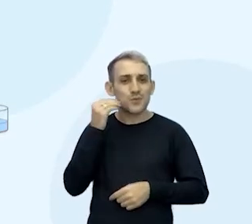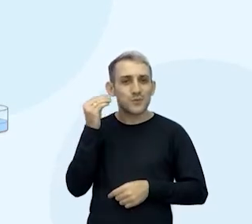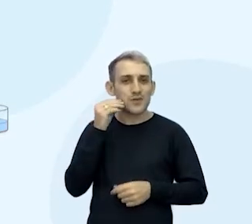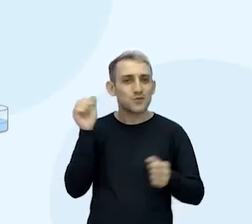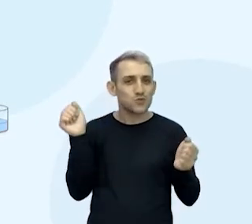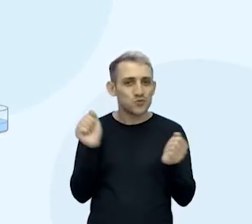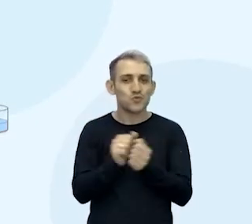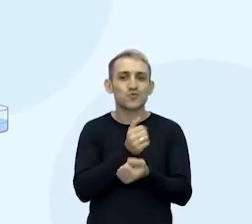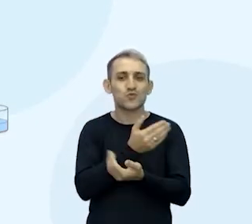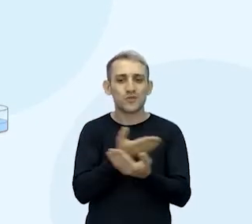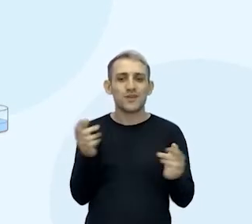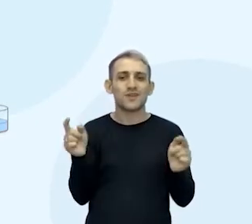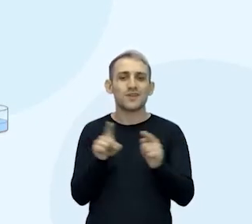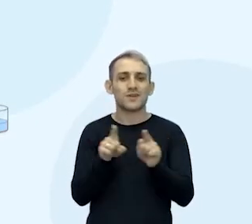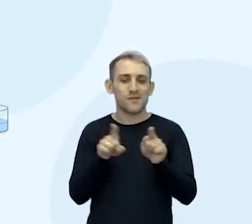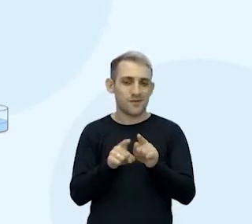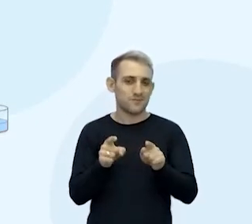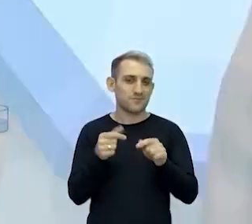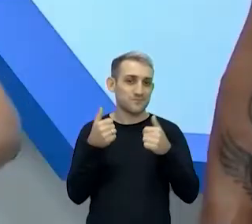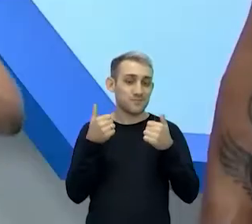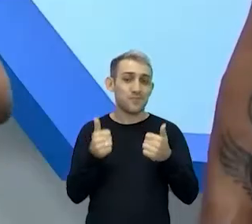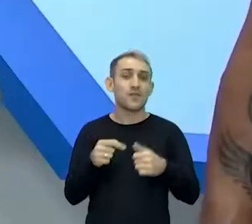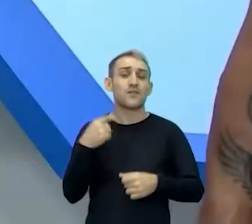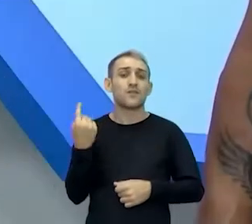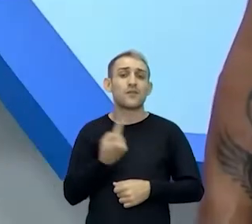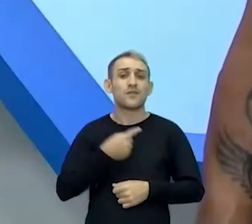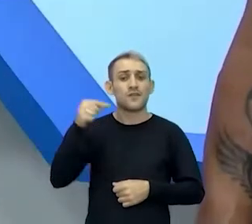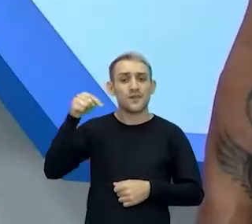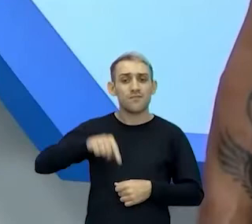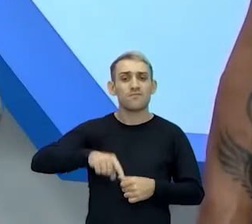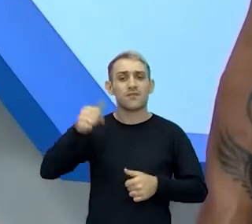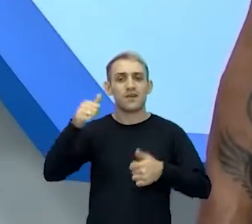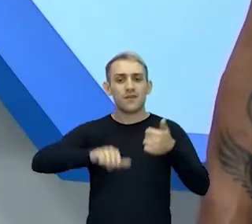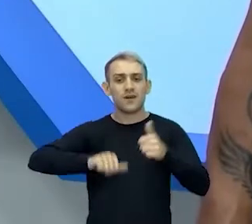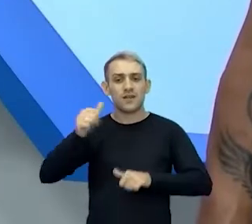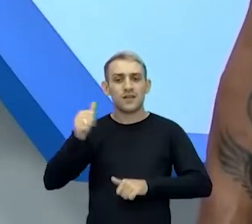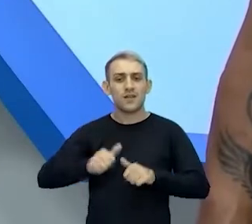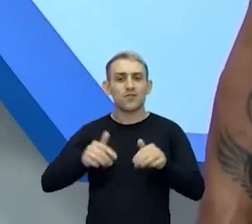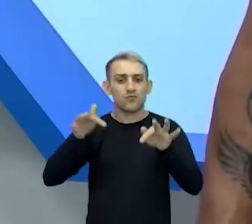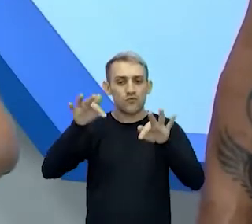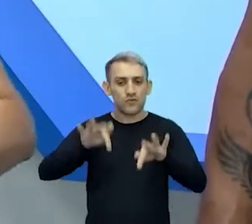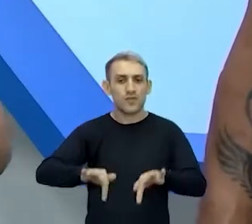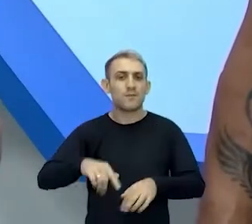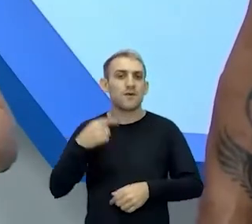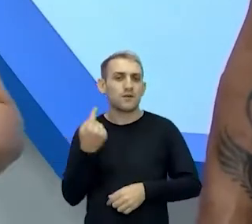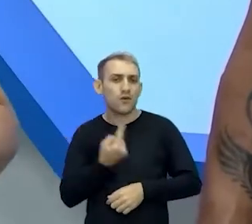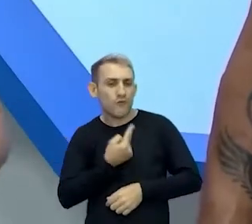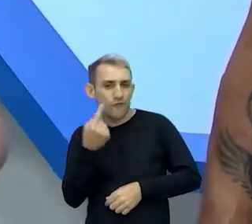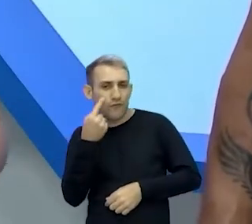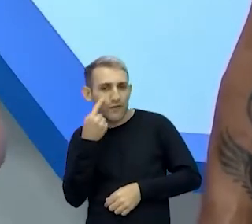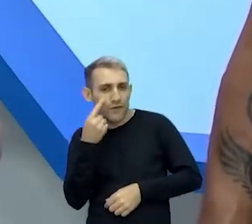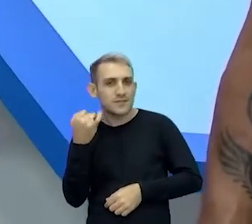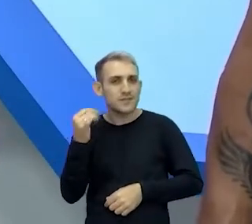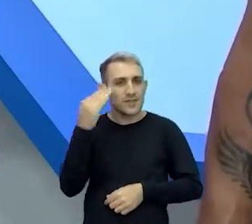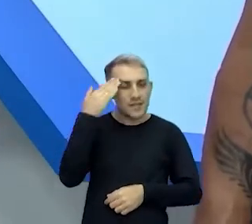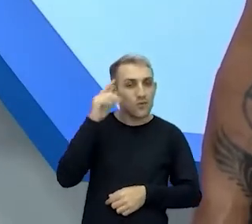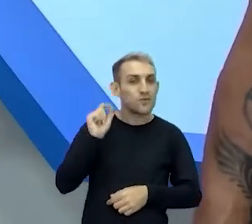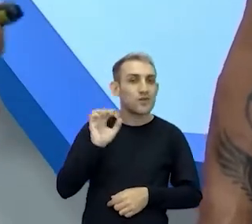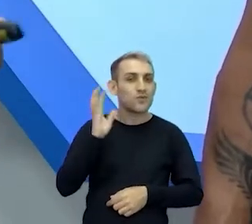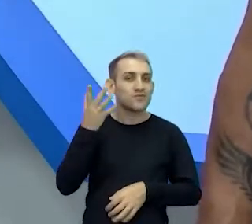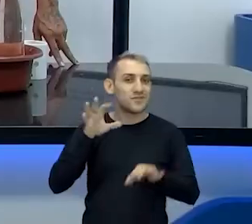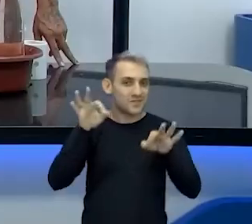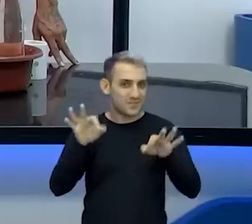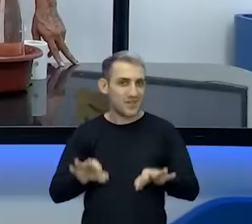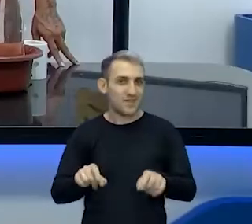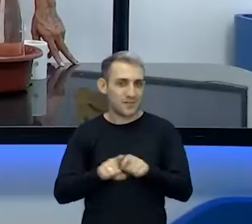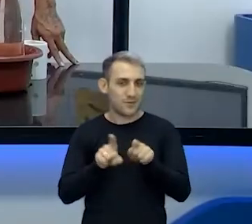vocês, beleza? Bom, e aí a gente vai avaliar ela lá no finalzinho pra gente ver se a gente entendeu o que tá acontecendo.